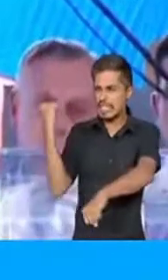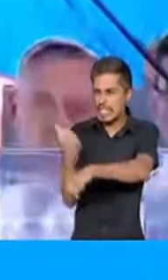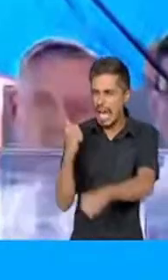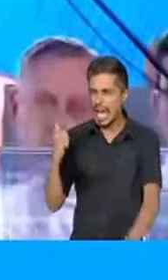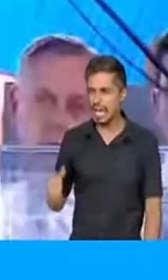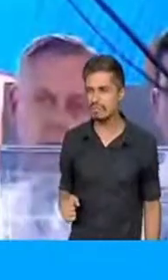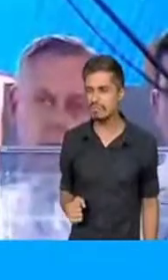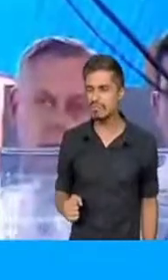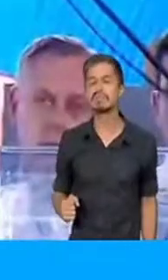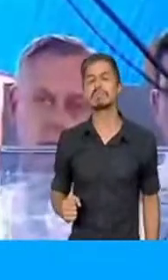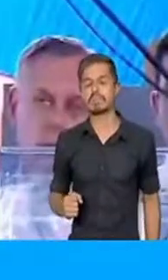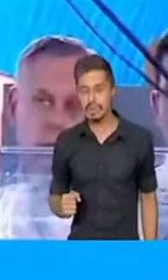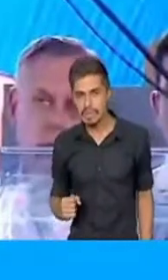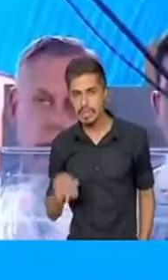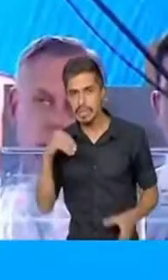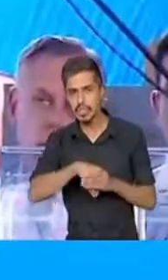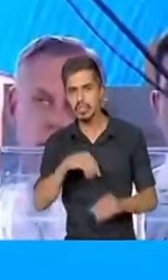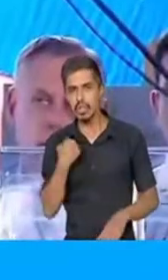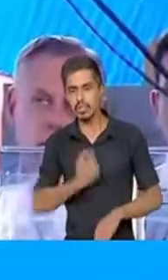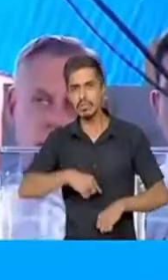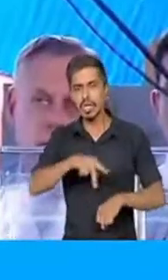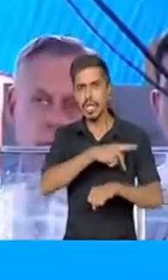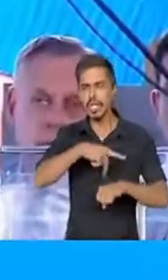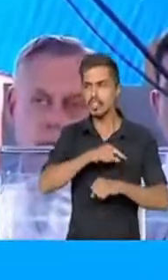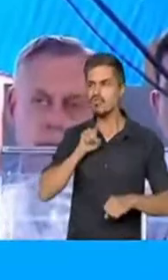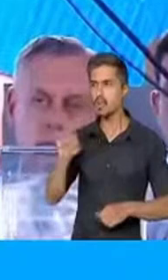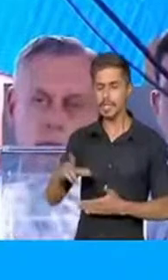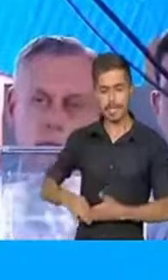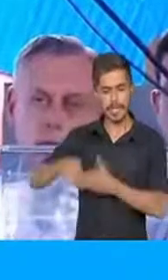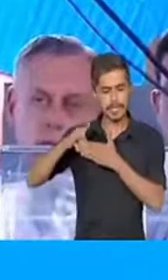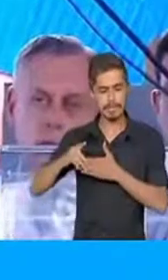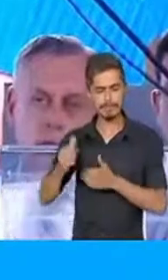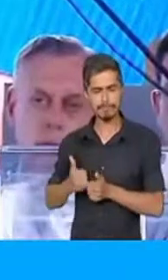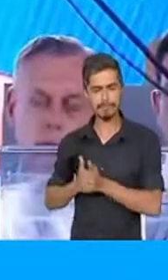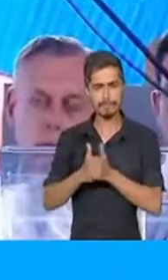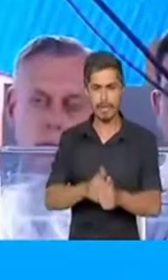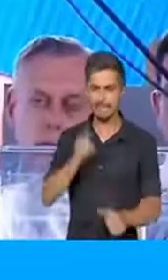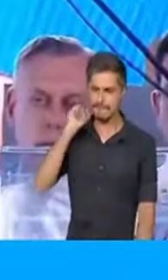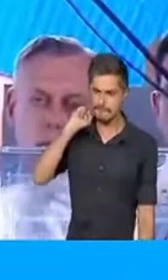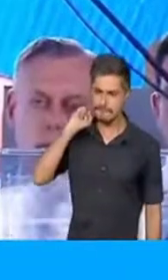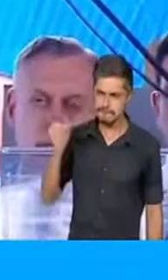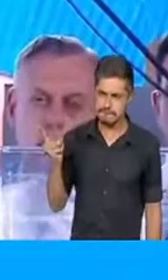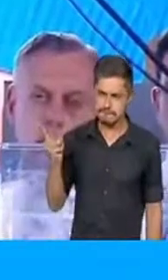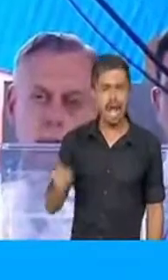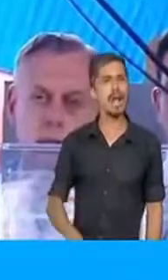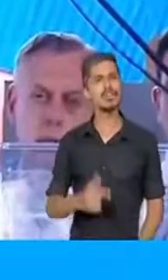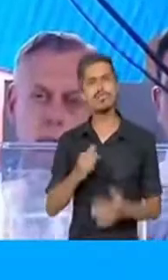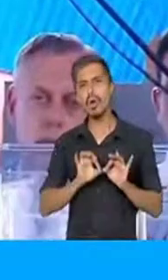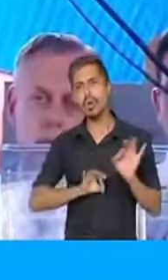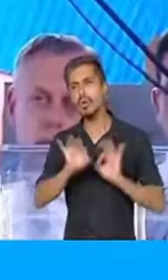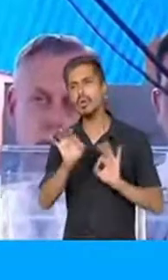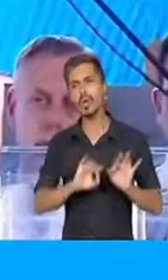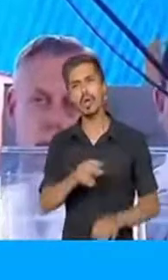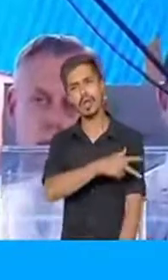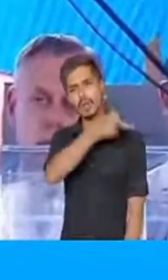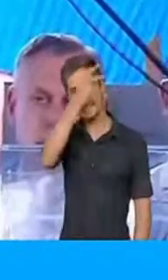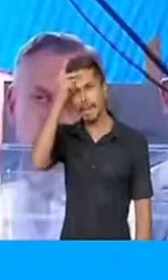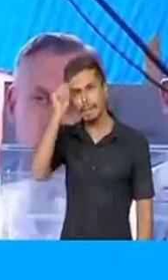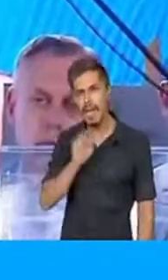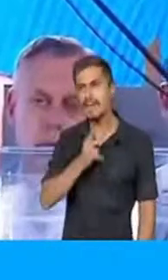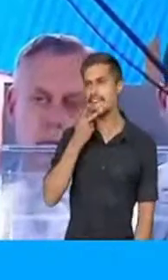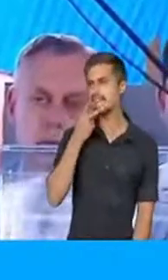em nosso país, presidente, foi o senhor que nos liderou, foi o senhor que liderou os governadores e prefeitos